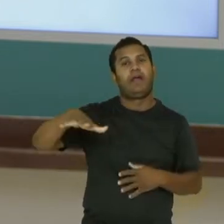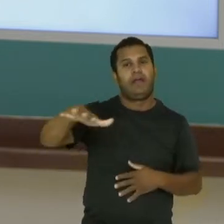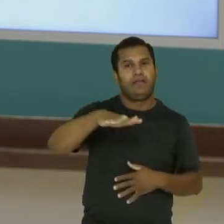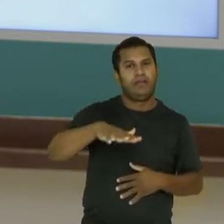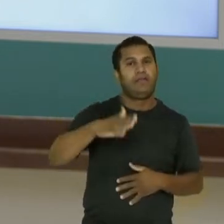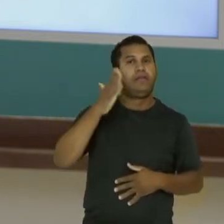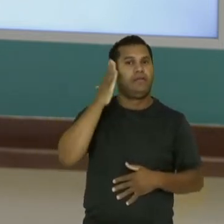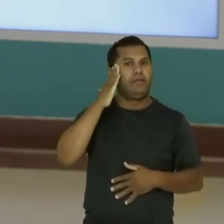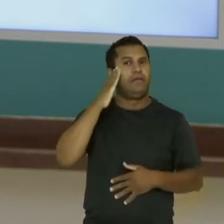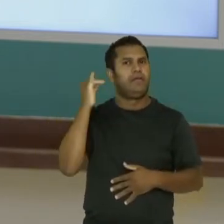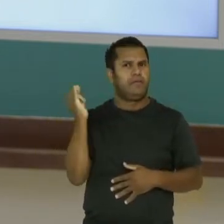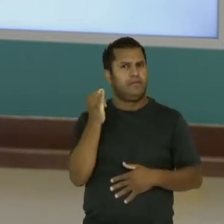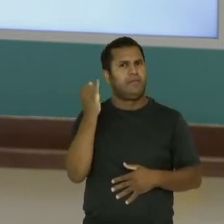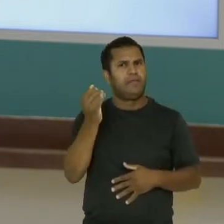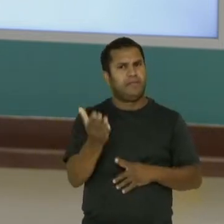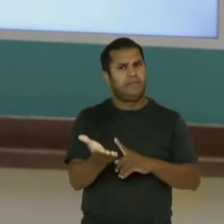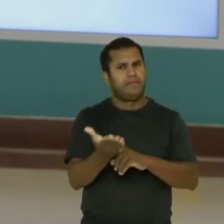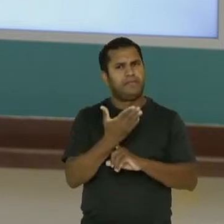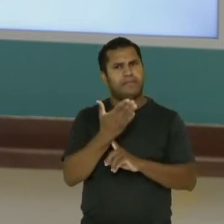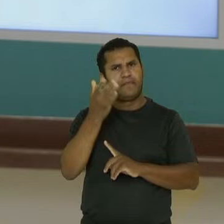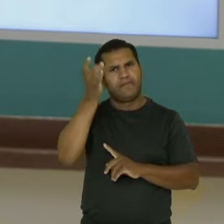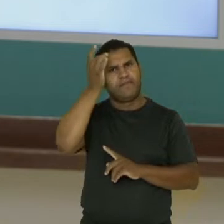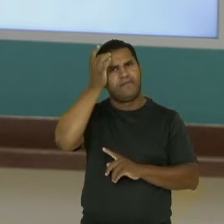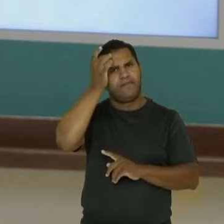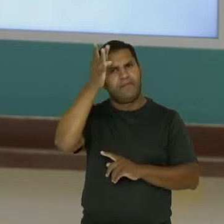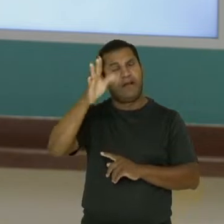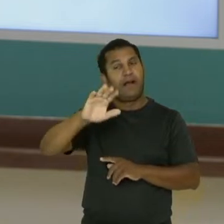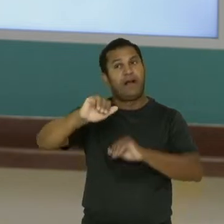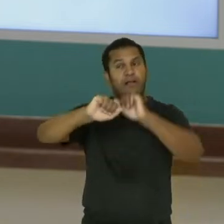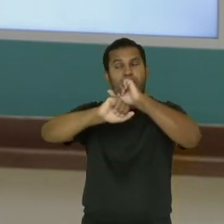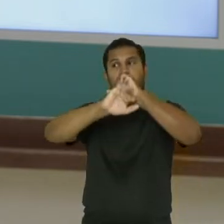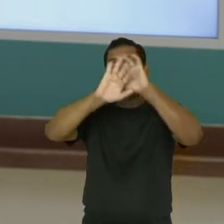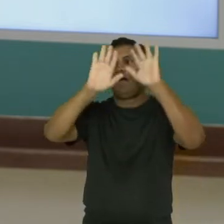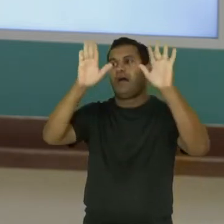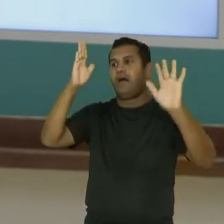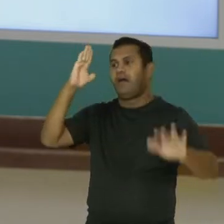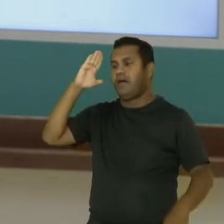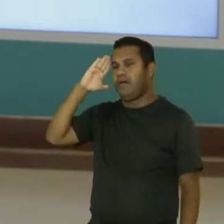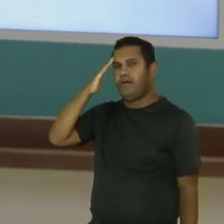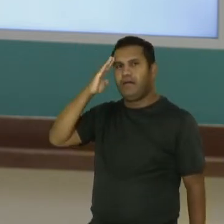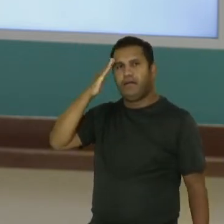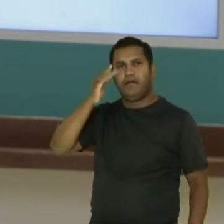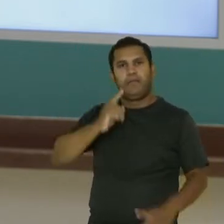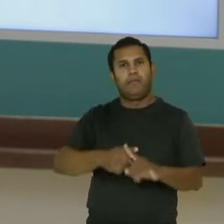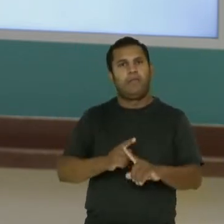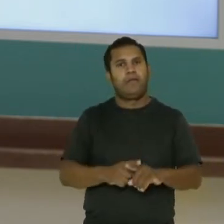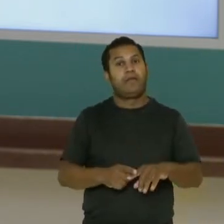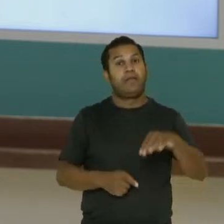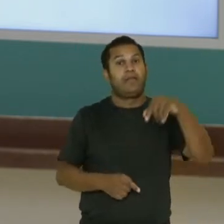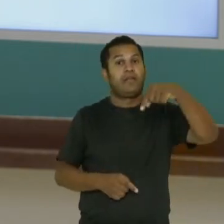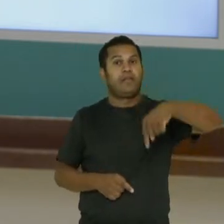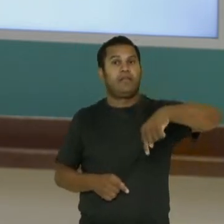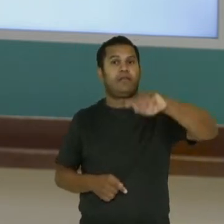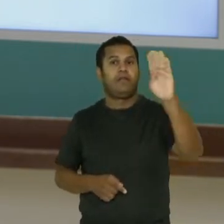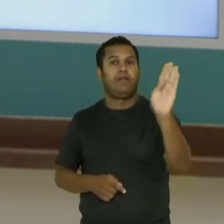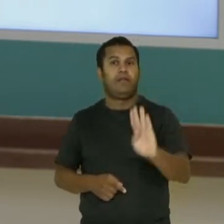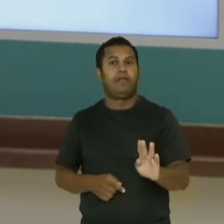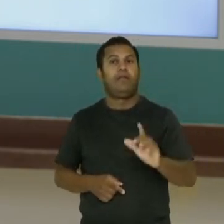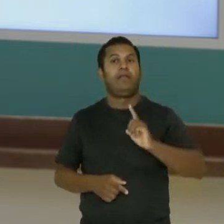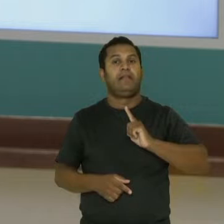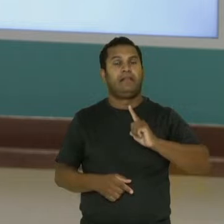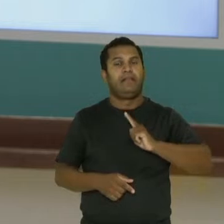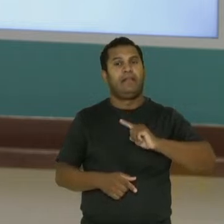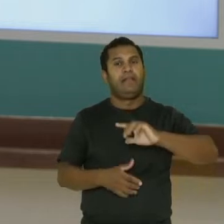certo? Acho que fica bem mais fácil da gente compreender por que o Brasil teve diferentes mapas ao longo do tempo ou